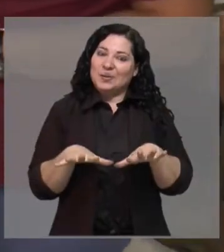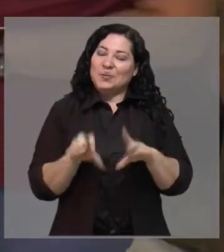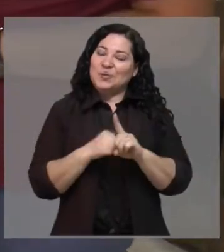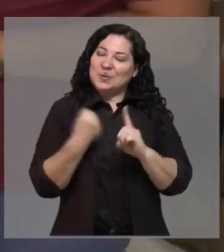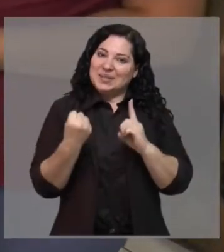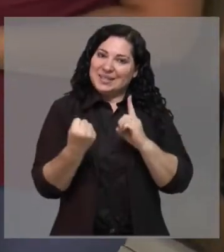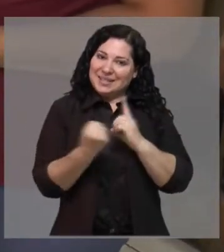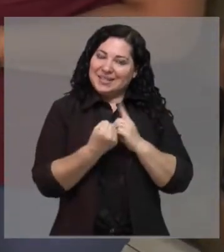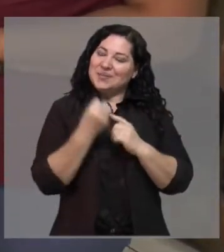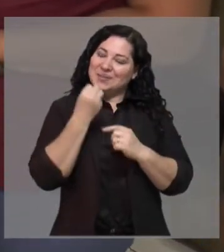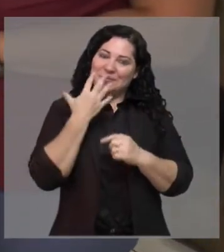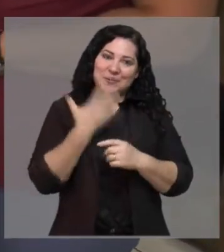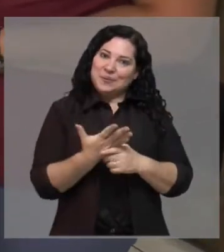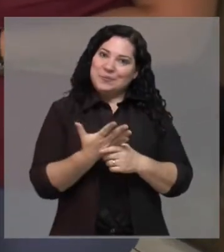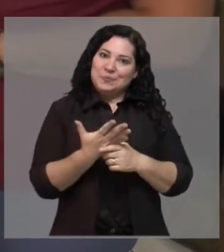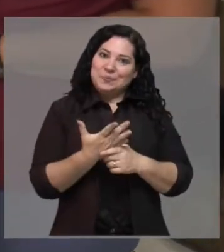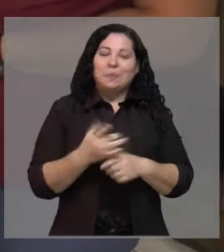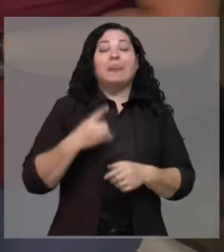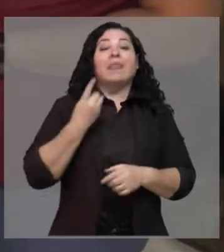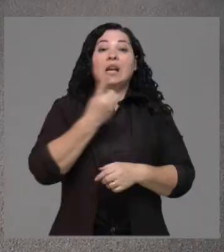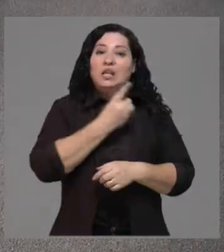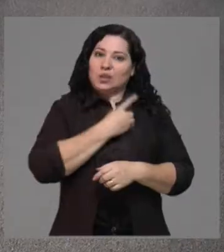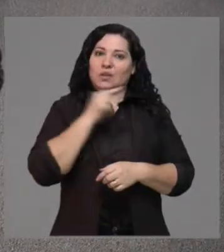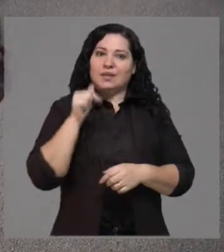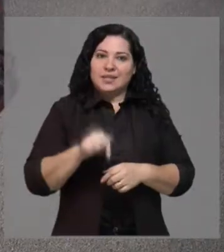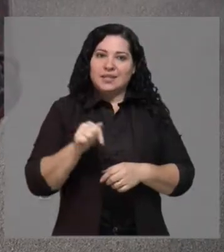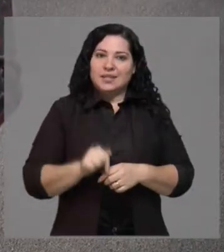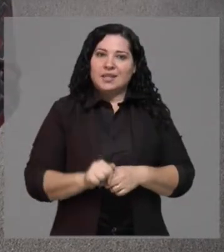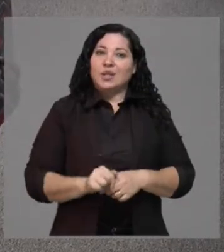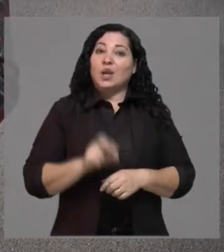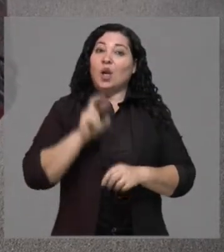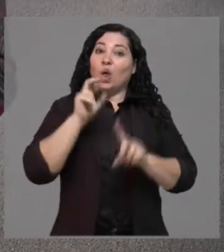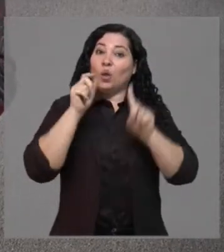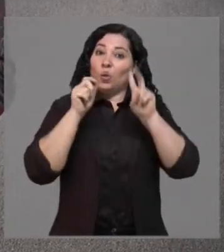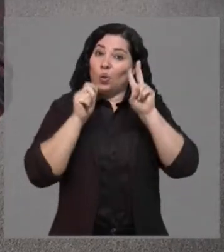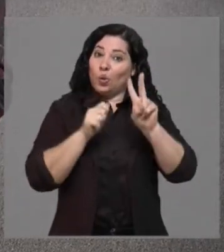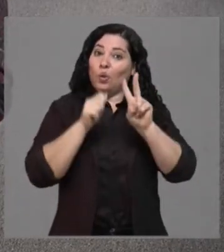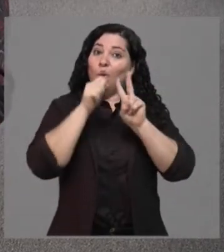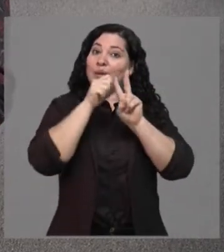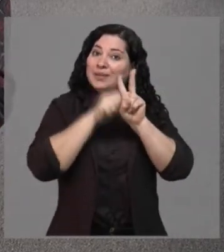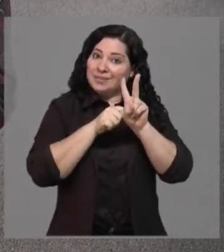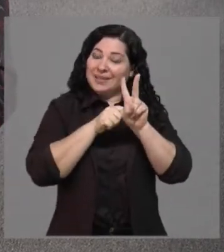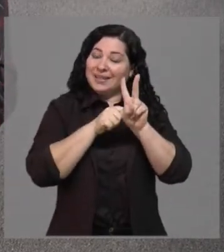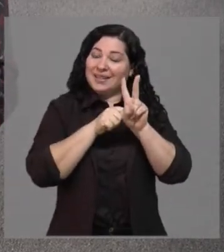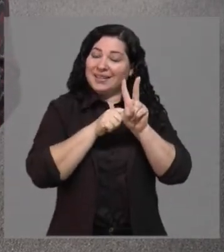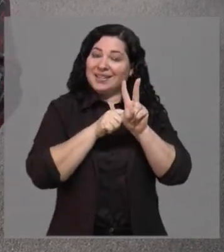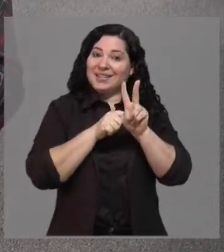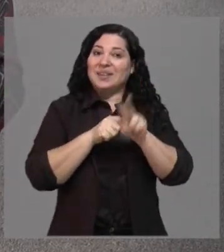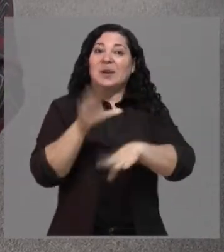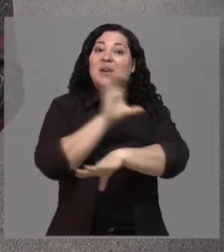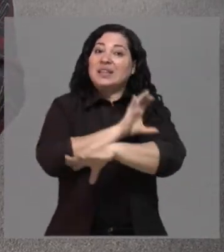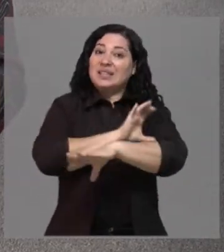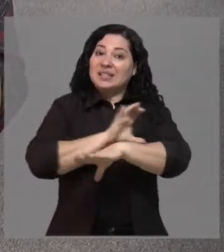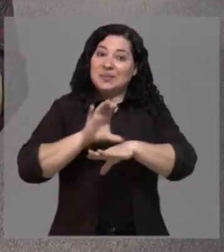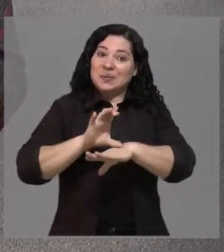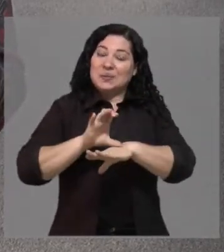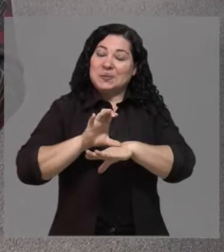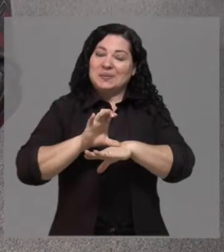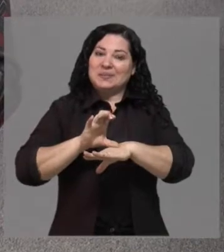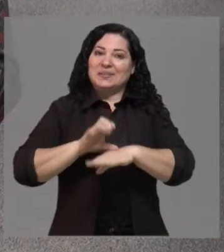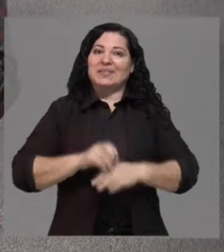social. Isso é muito bom. Nós vamos estar aqui, dois meses, realizando esse curso para